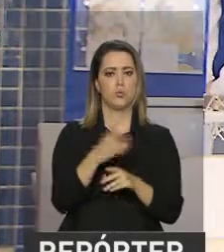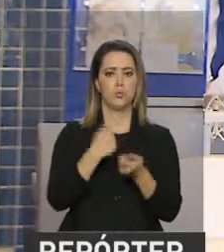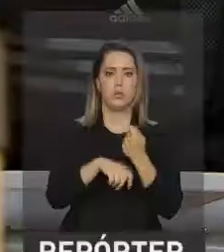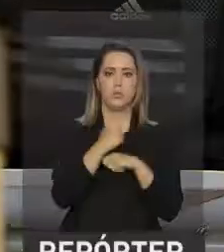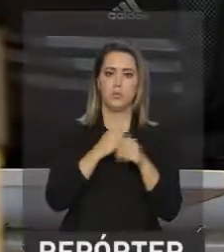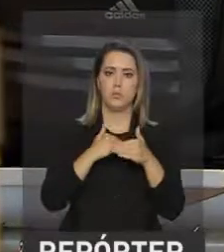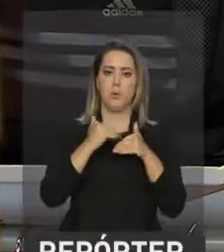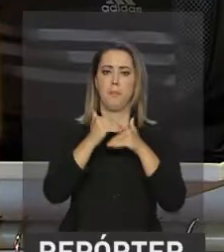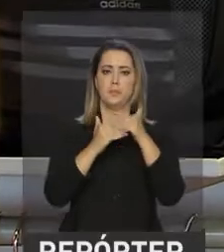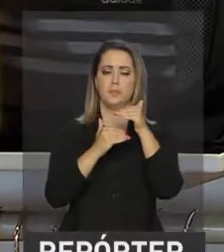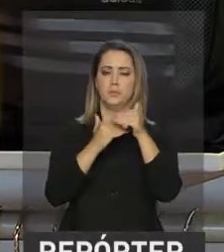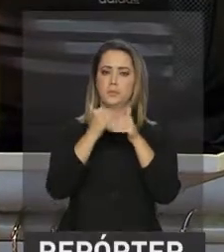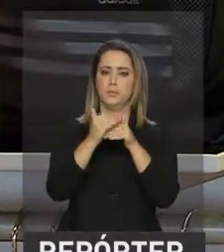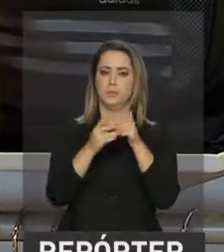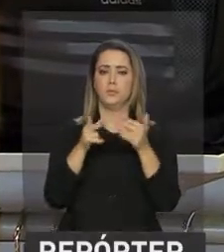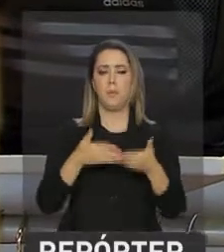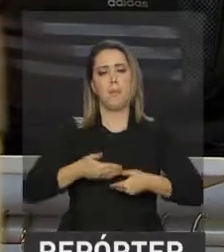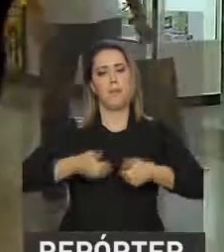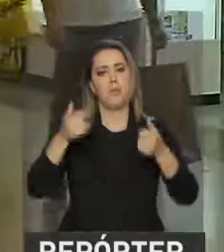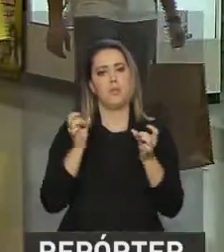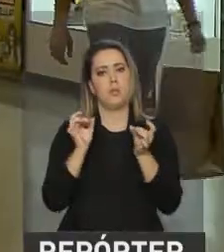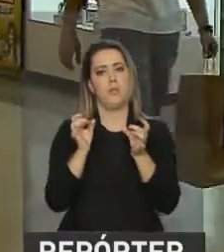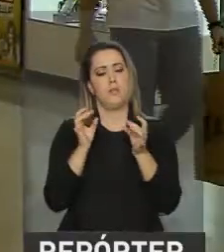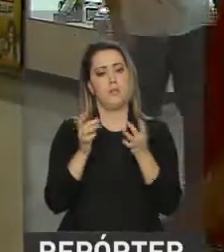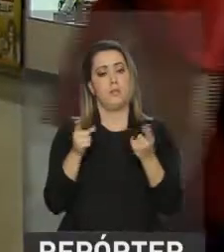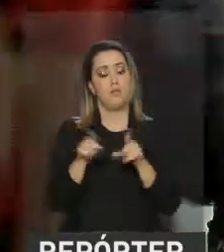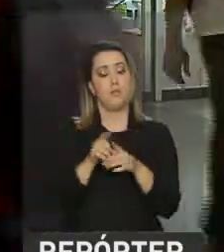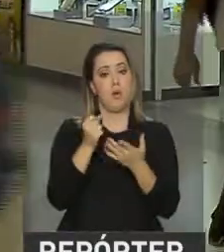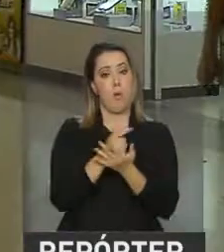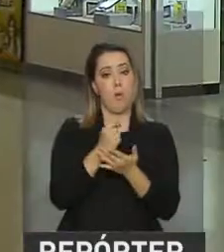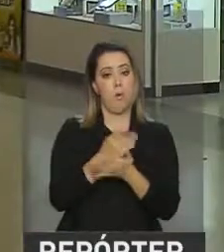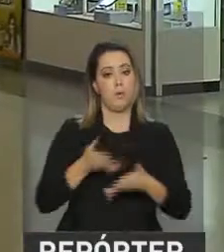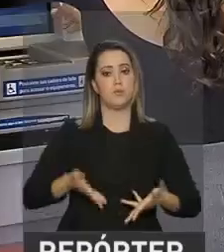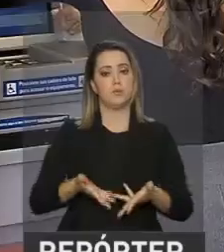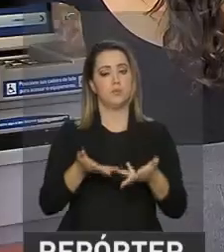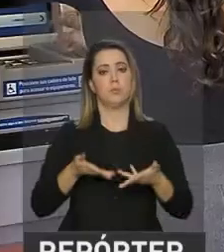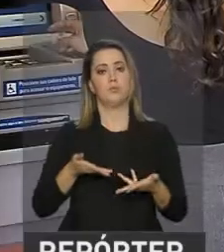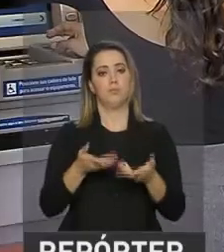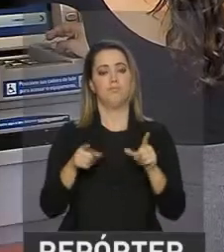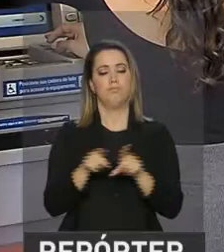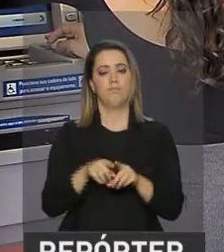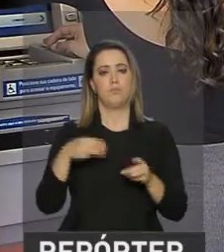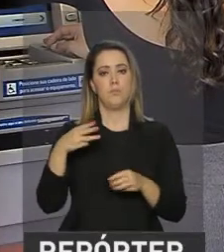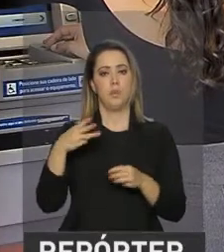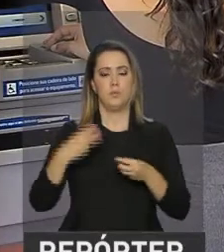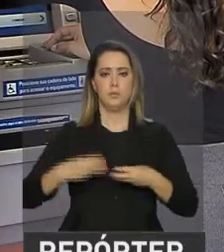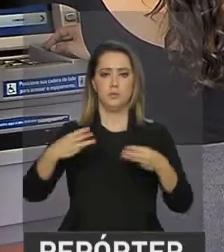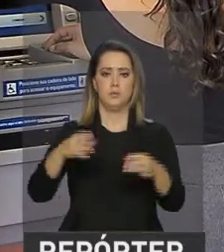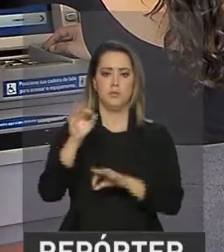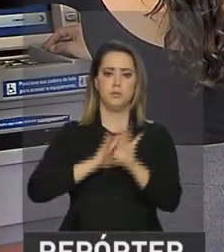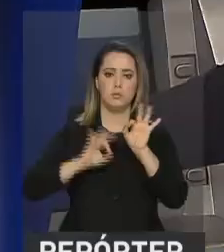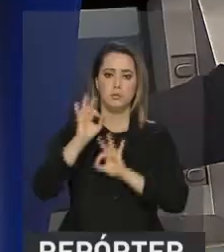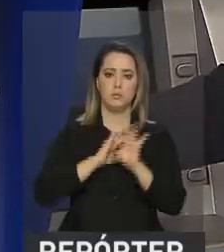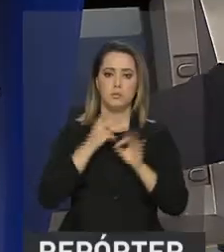o que segundo o governo melhorou o consumo e estimular o mercado de trabalho segundo o ministério do planejamento desenvolvimento